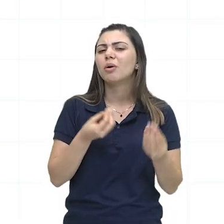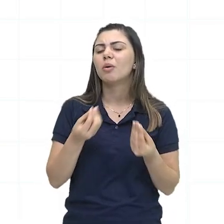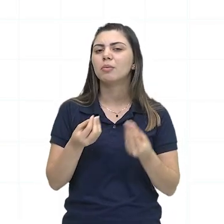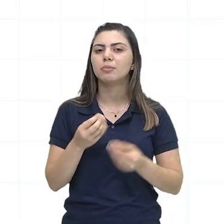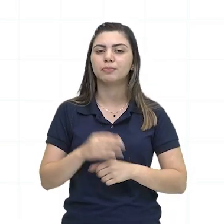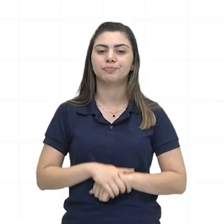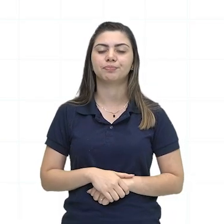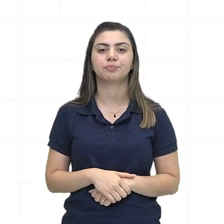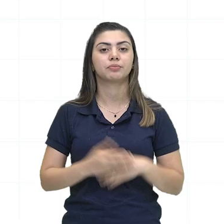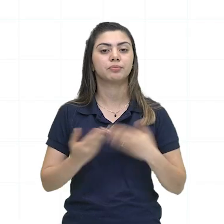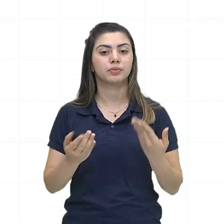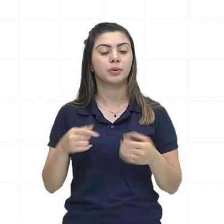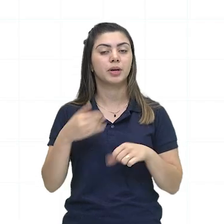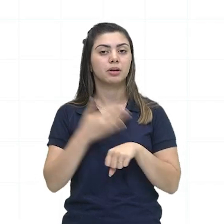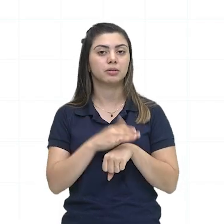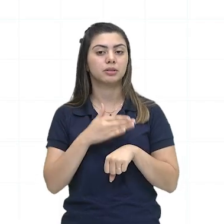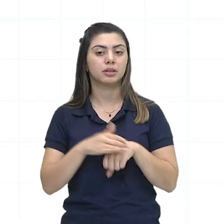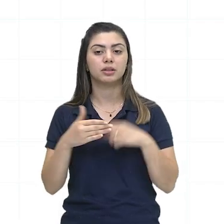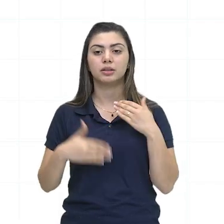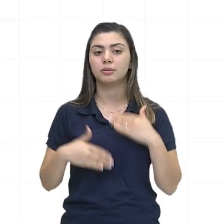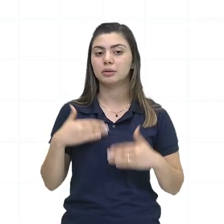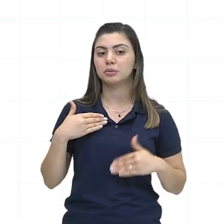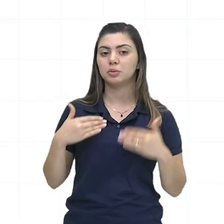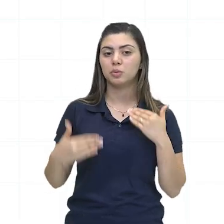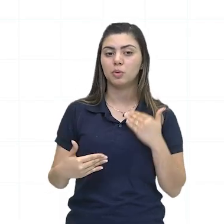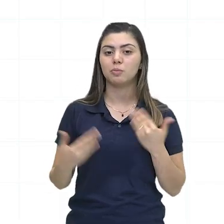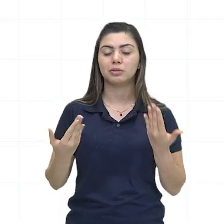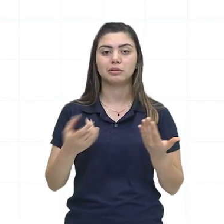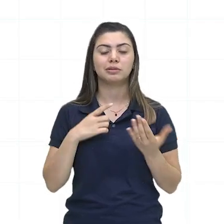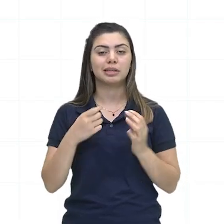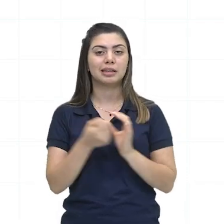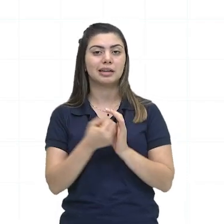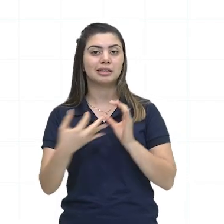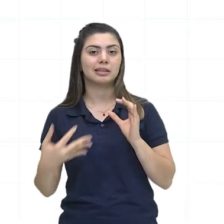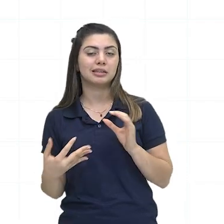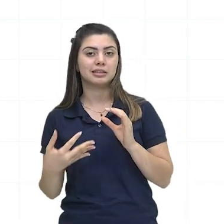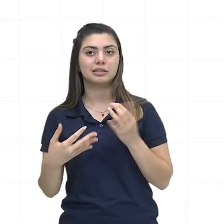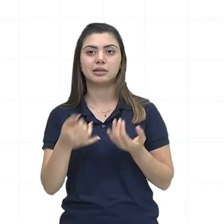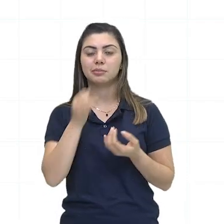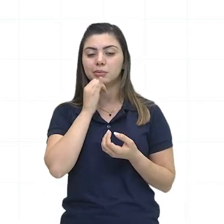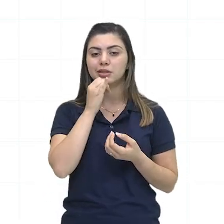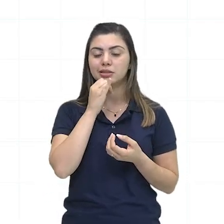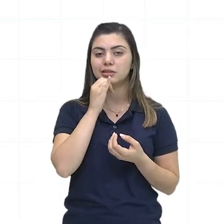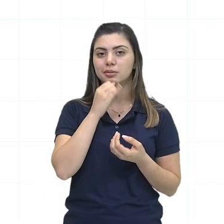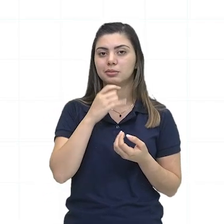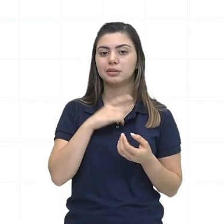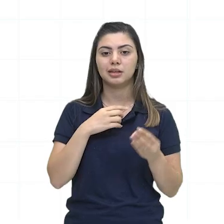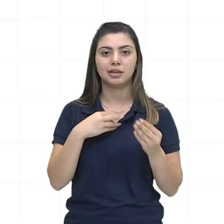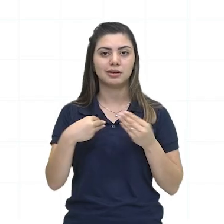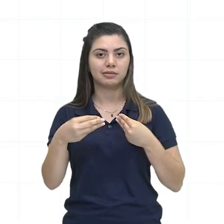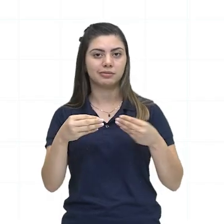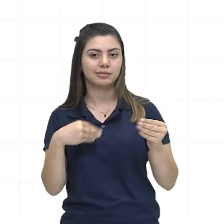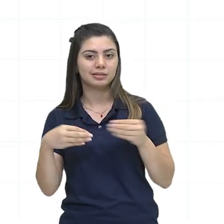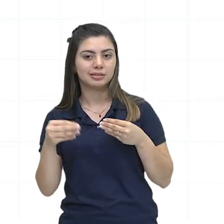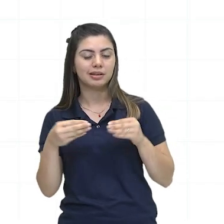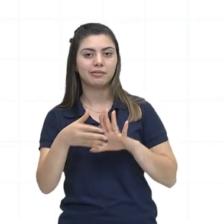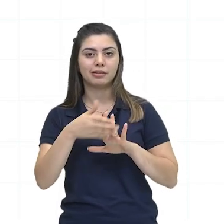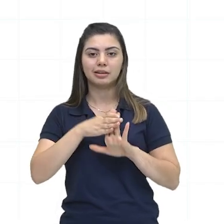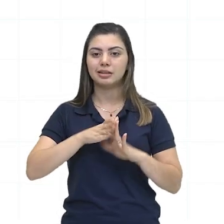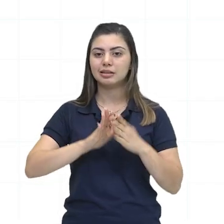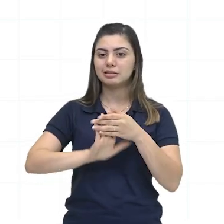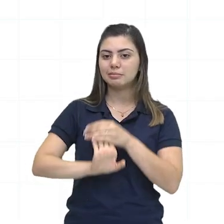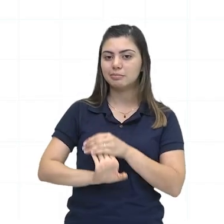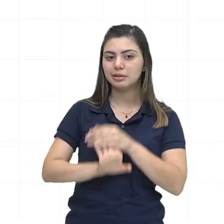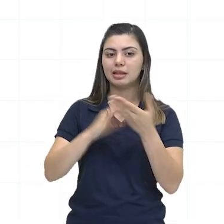ginástica é uma prática corporal que envolve aspectos físicos como flexibilidade,